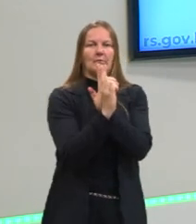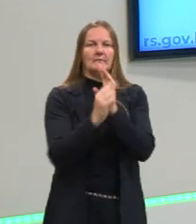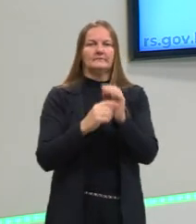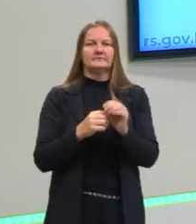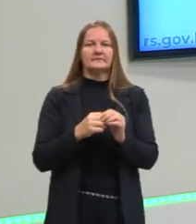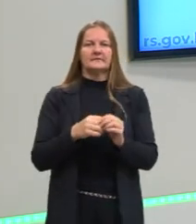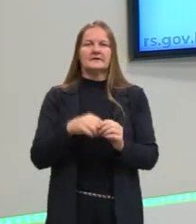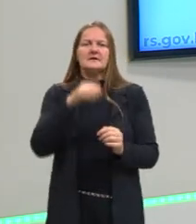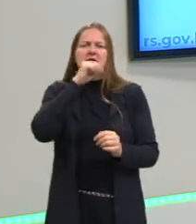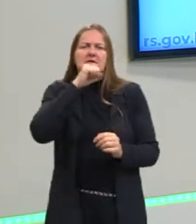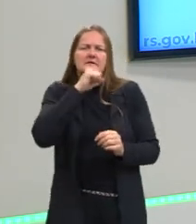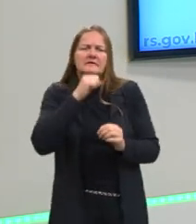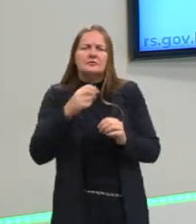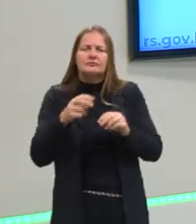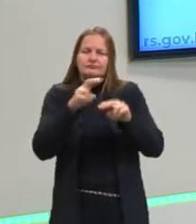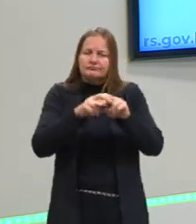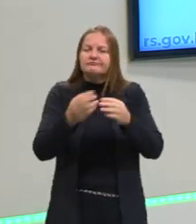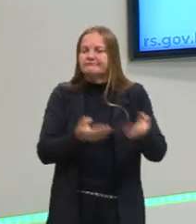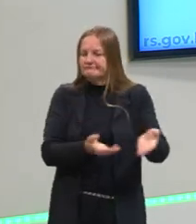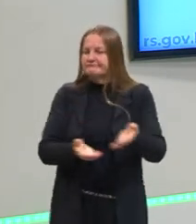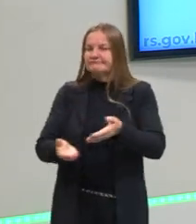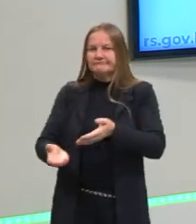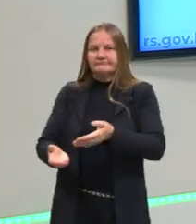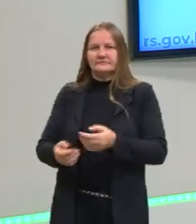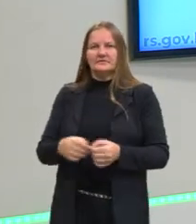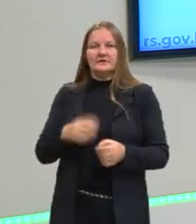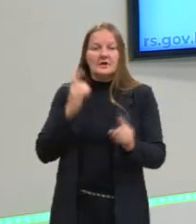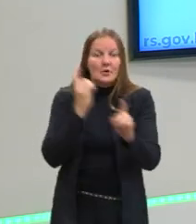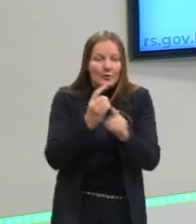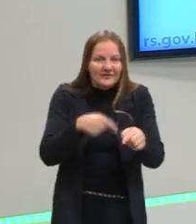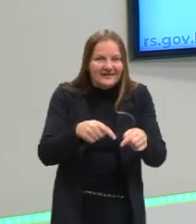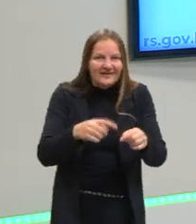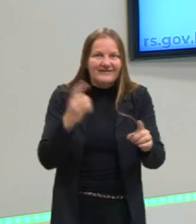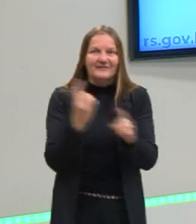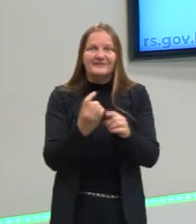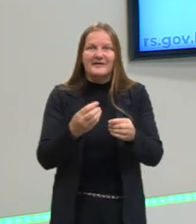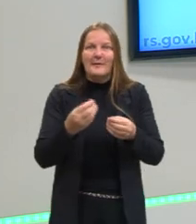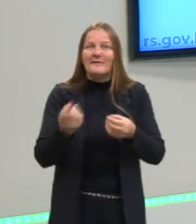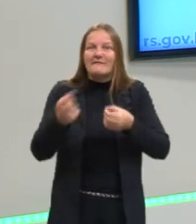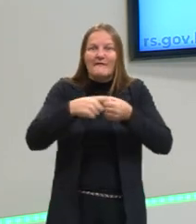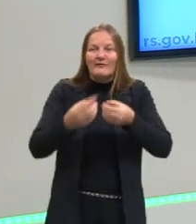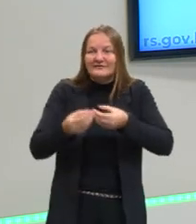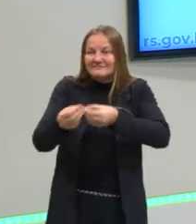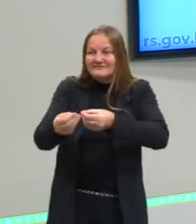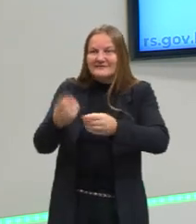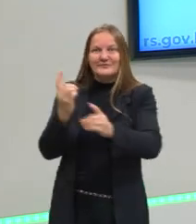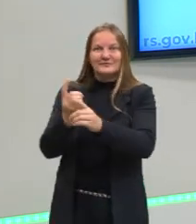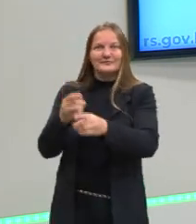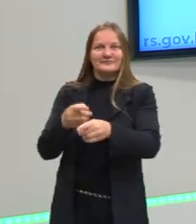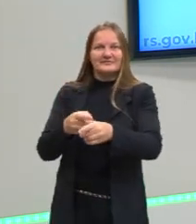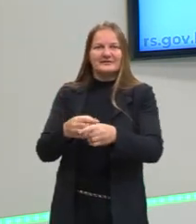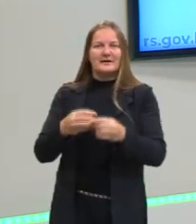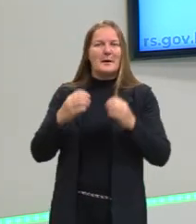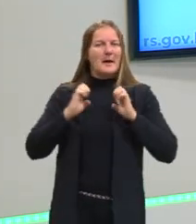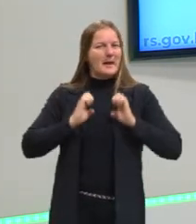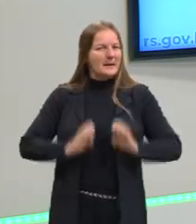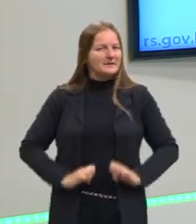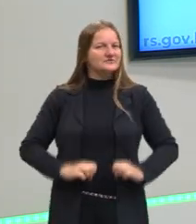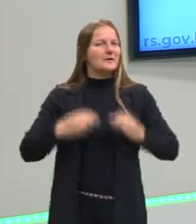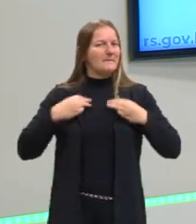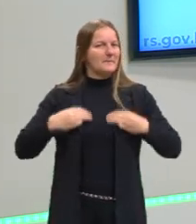encontrar algo na na rua e devolver são atitudes Morais atitudes éticas Mas eu